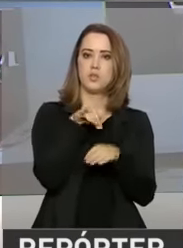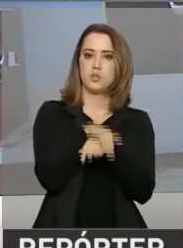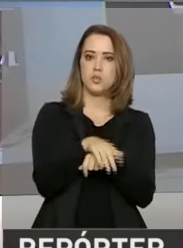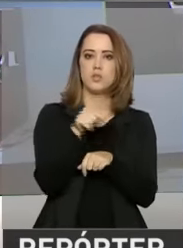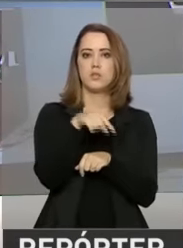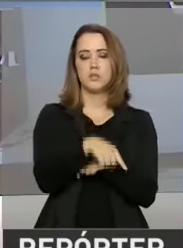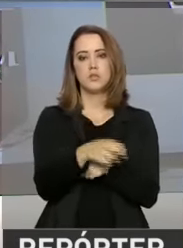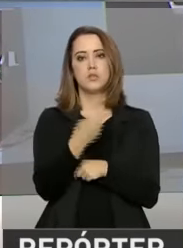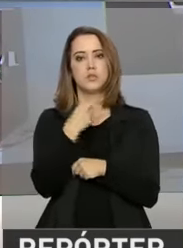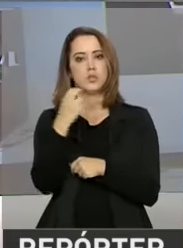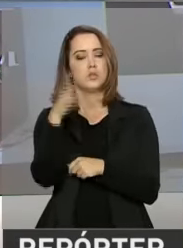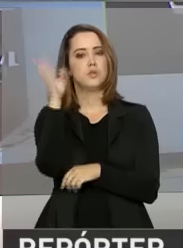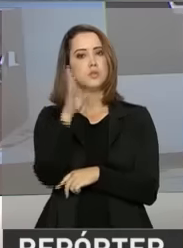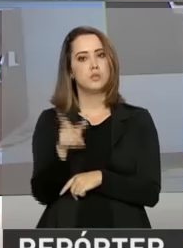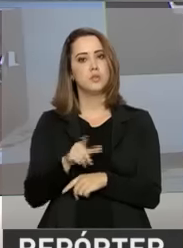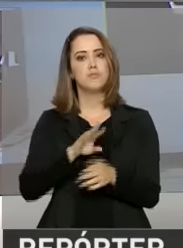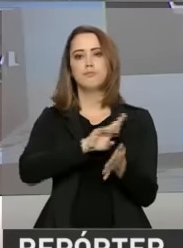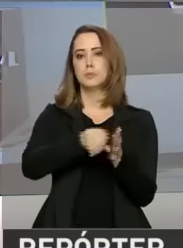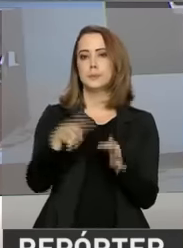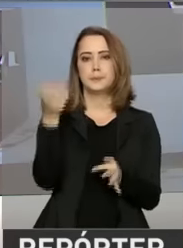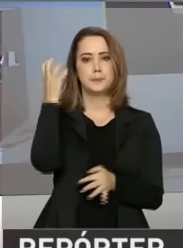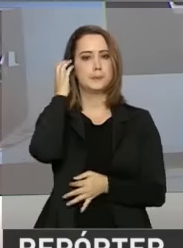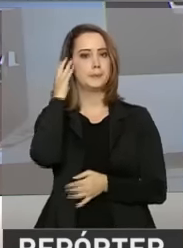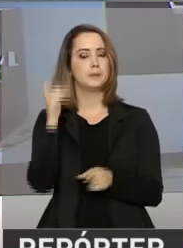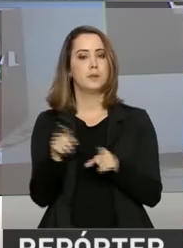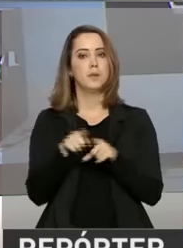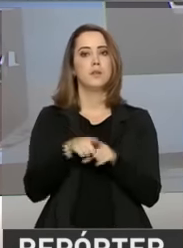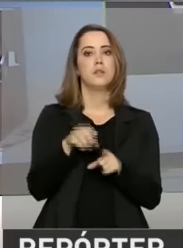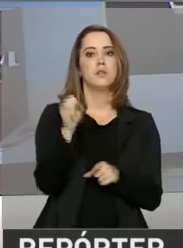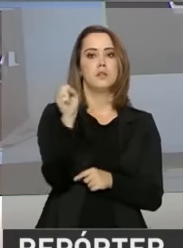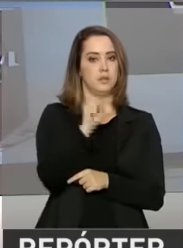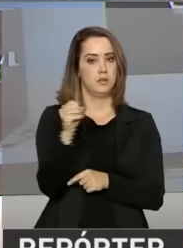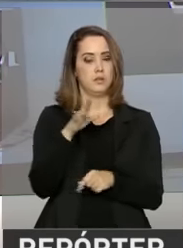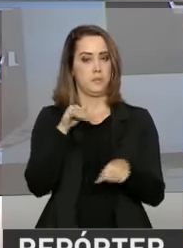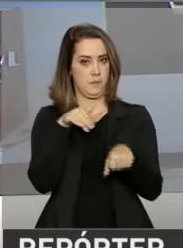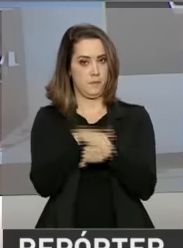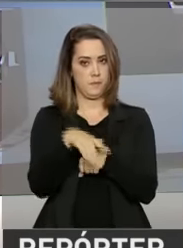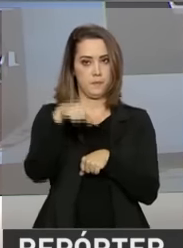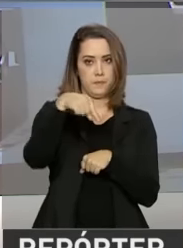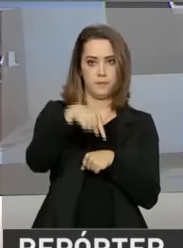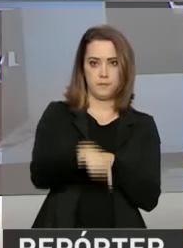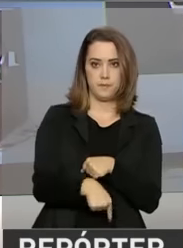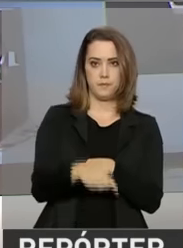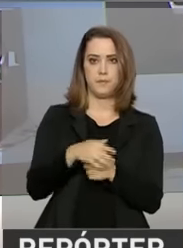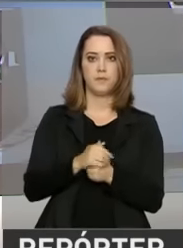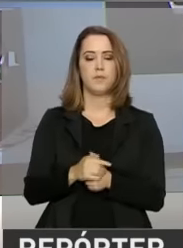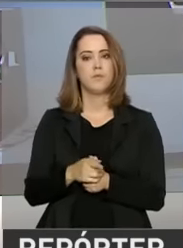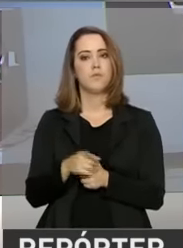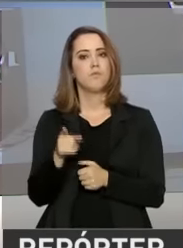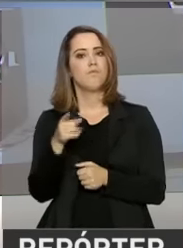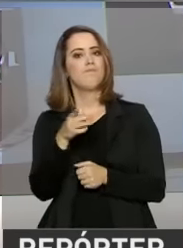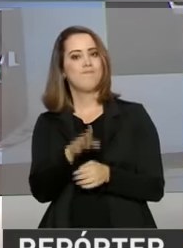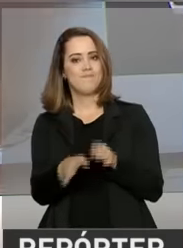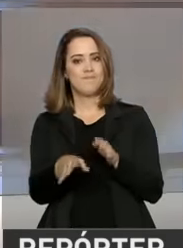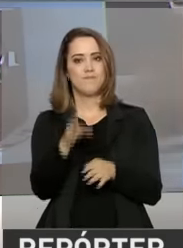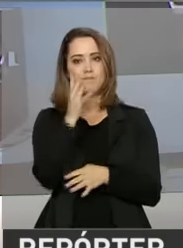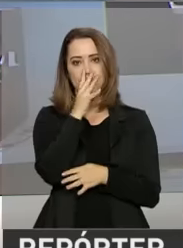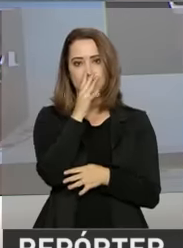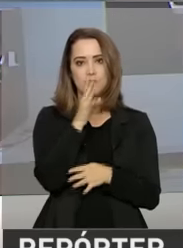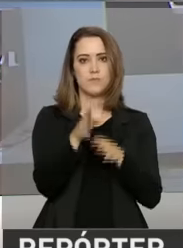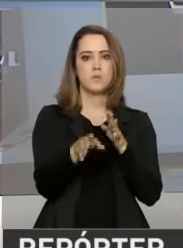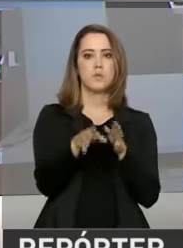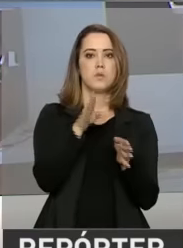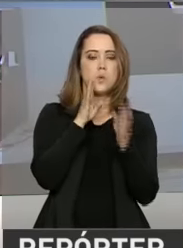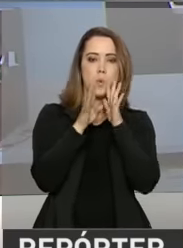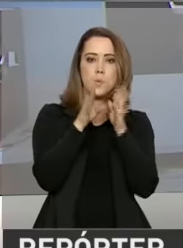noite na voz do Brasil nas rádios de todo o país e também às 8 da noite aqui na TV no jornal NBR Não deixe de acompanhar as